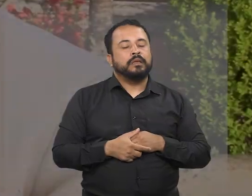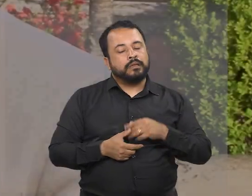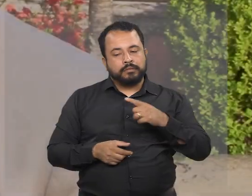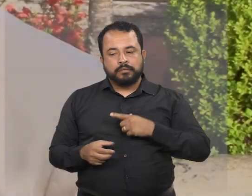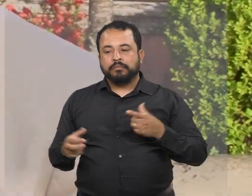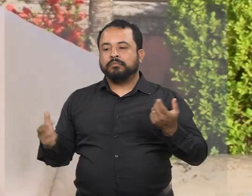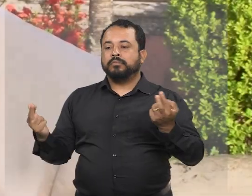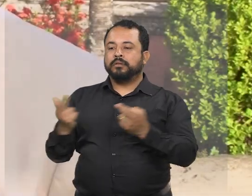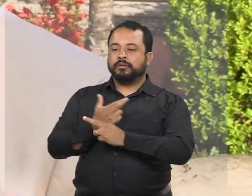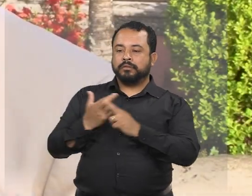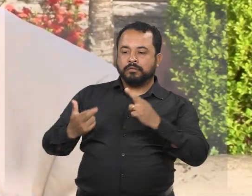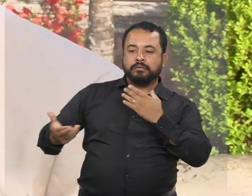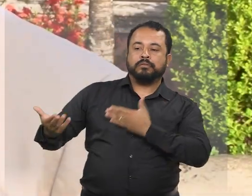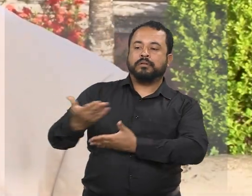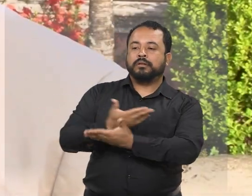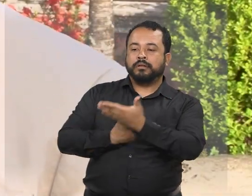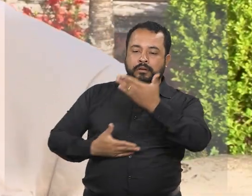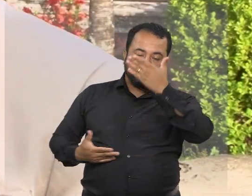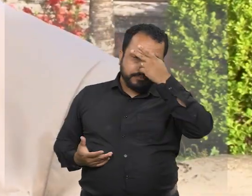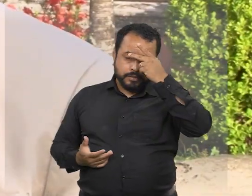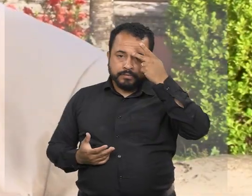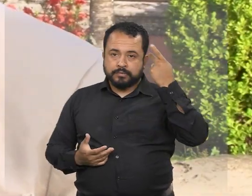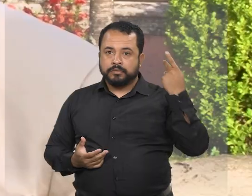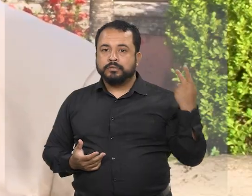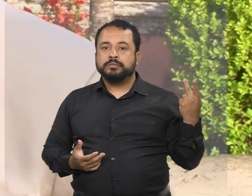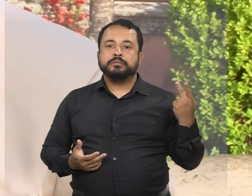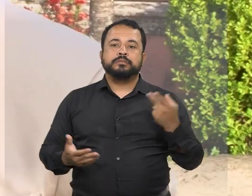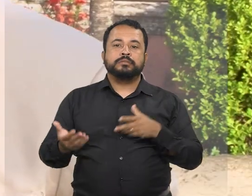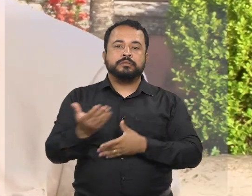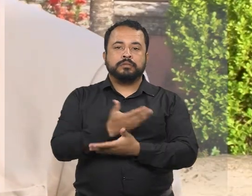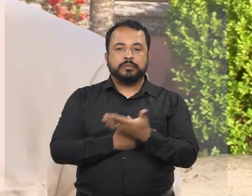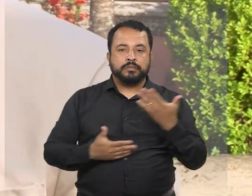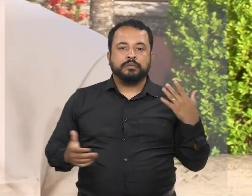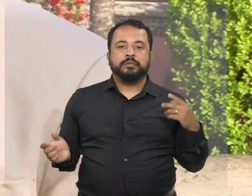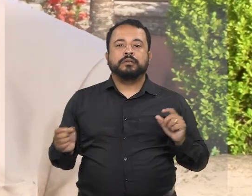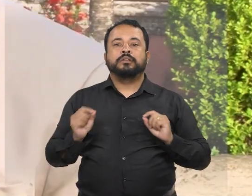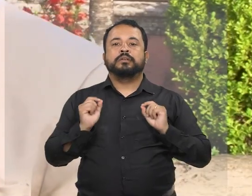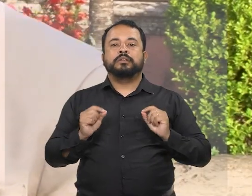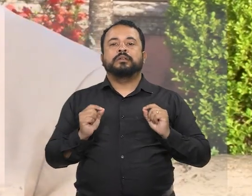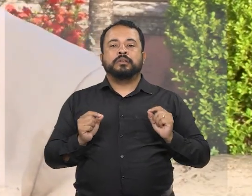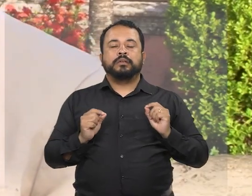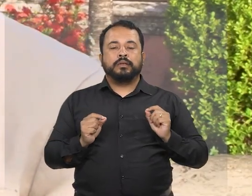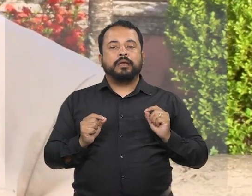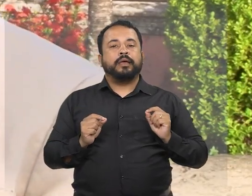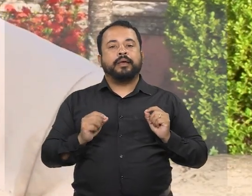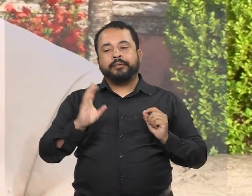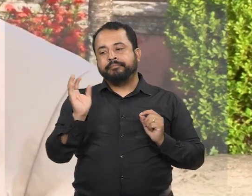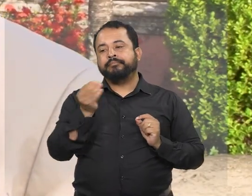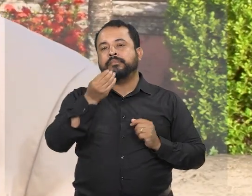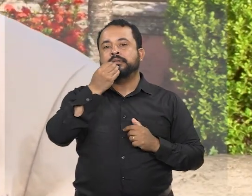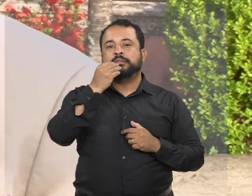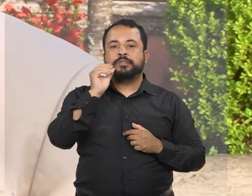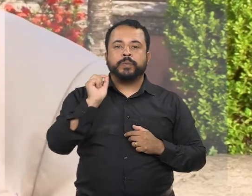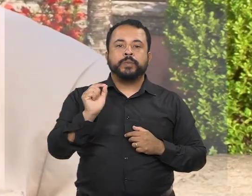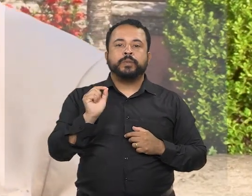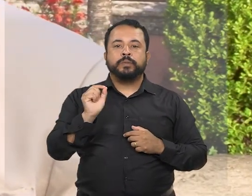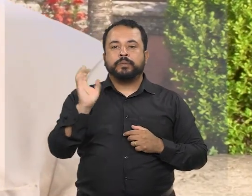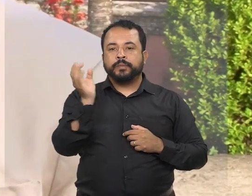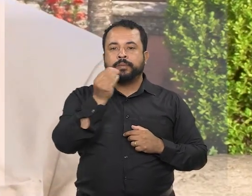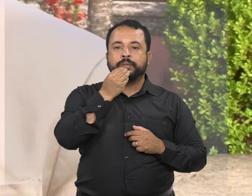Eu tinha um relacionamento muito bom com as pessoas. E tive uma grande